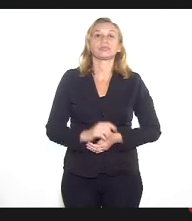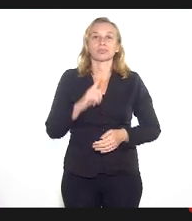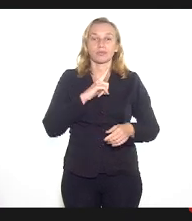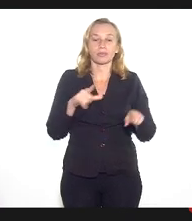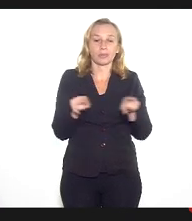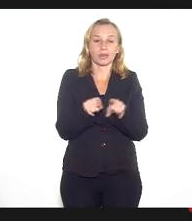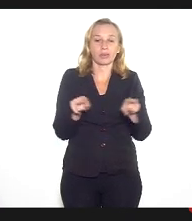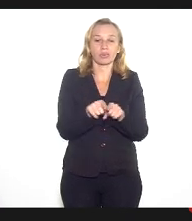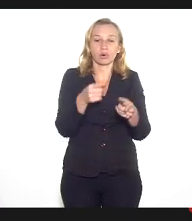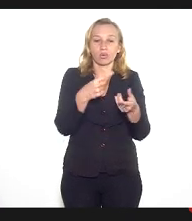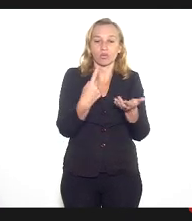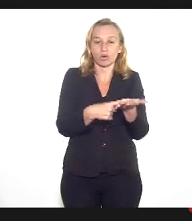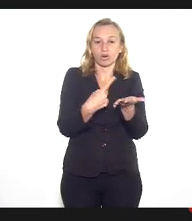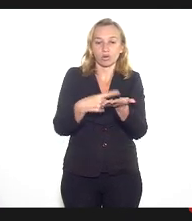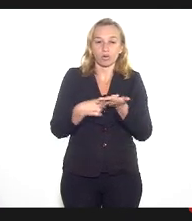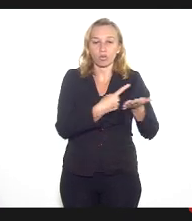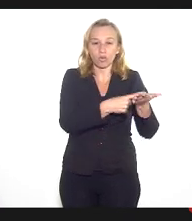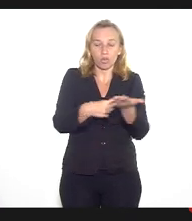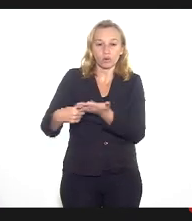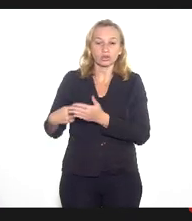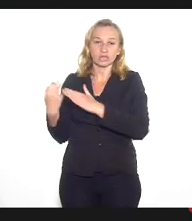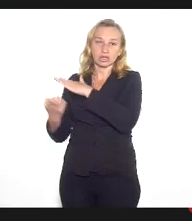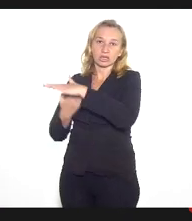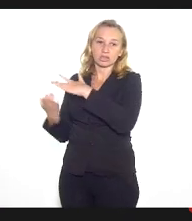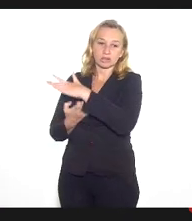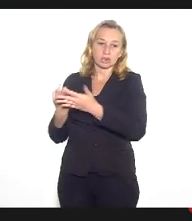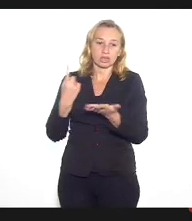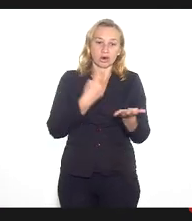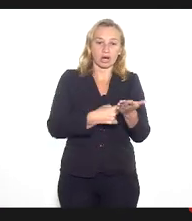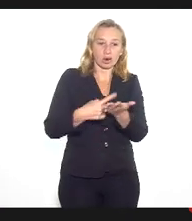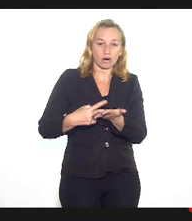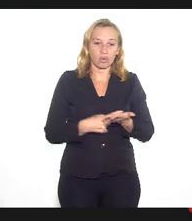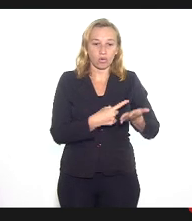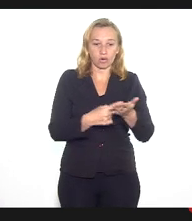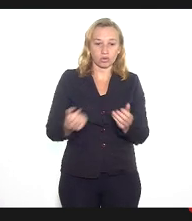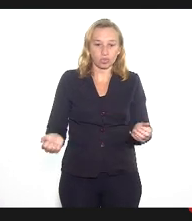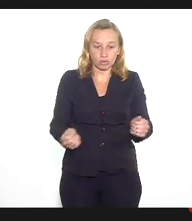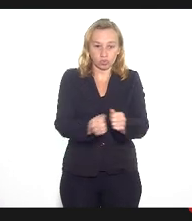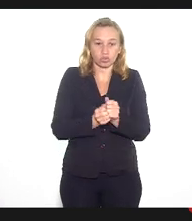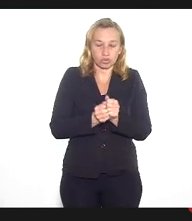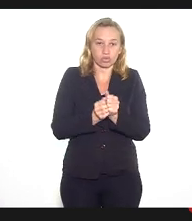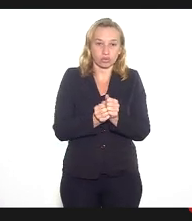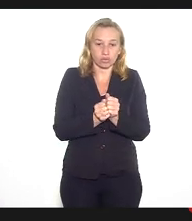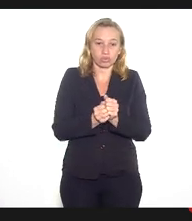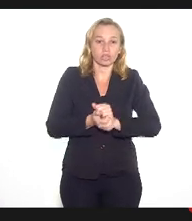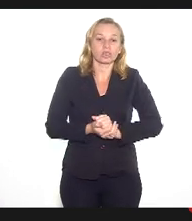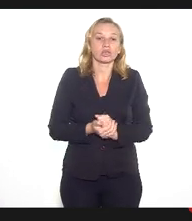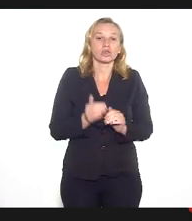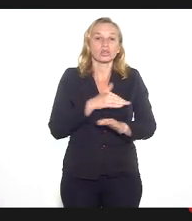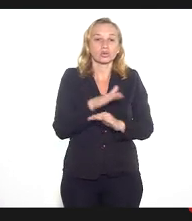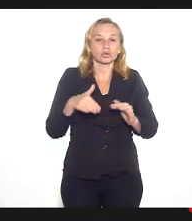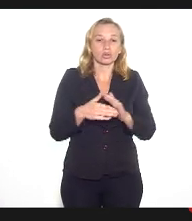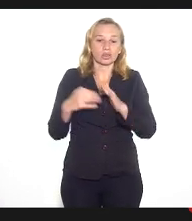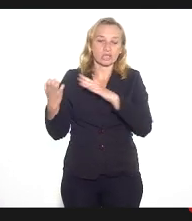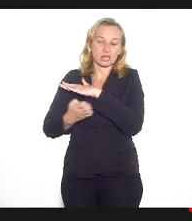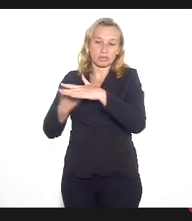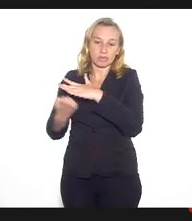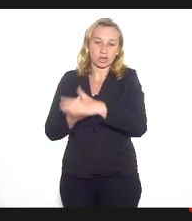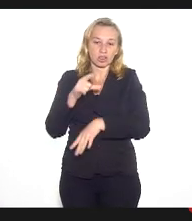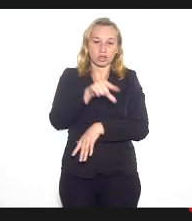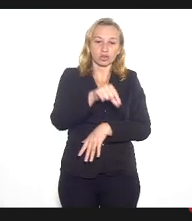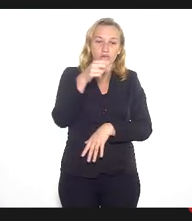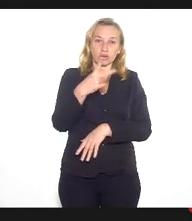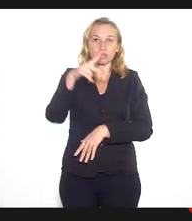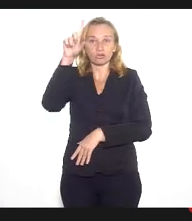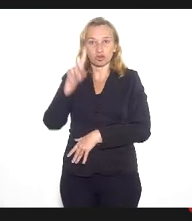também um acordo entre as empresas que é chamado de acordo de operação conjunta, no qual os concessionários definem os seus